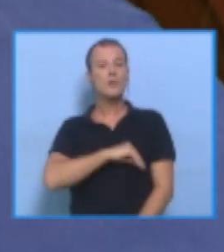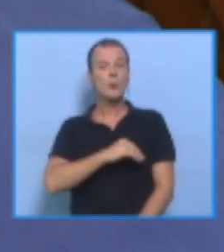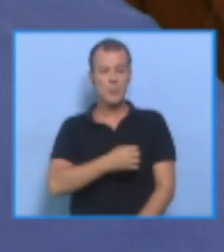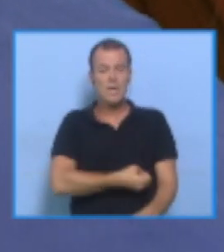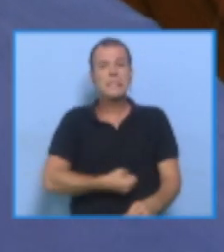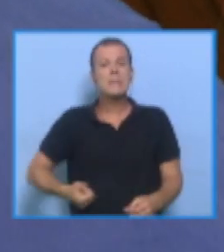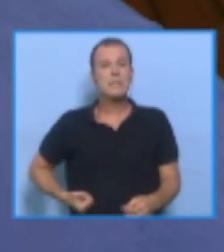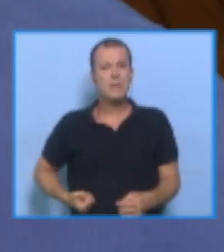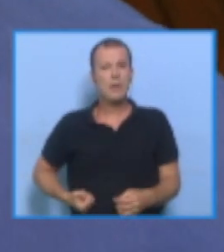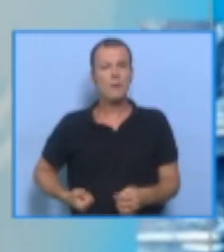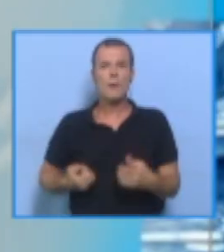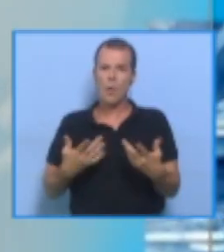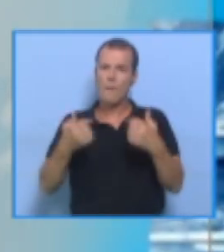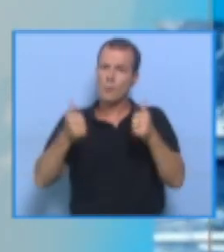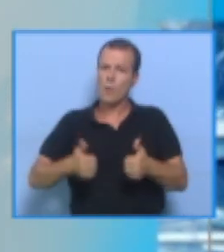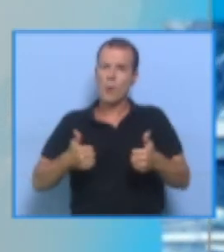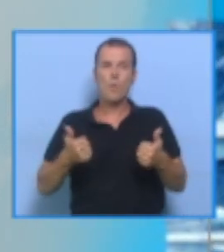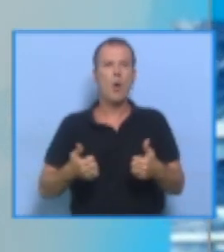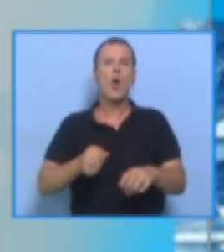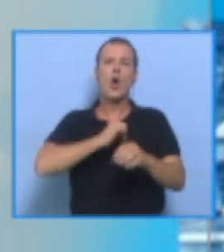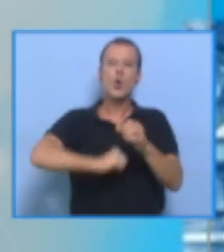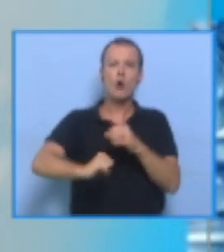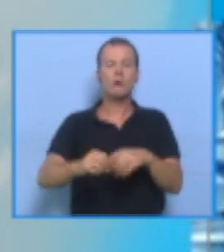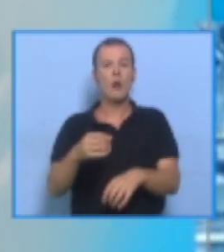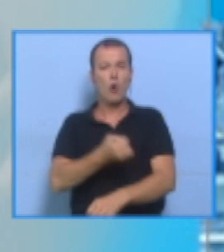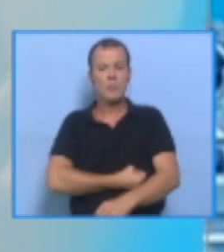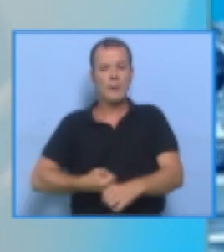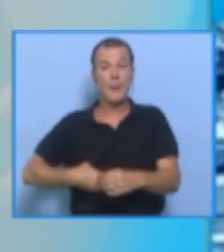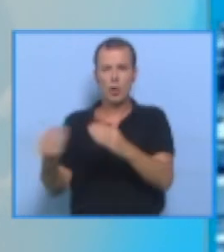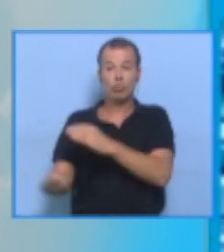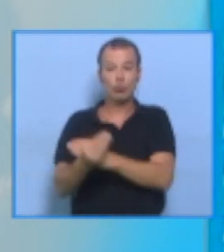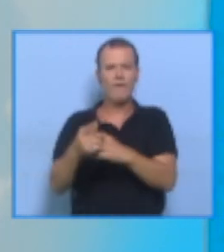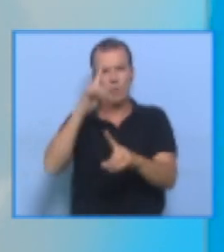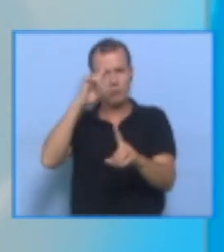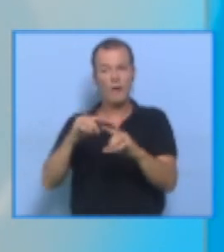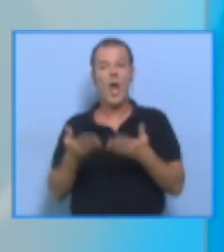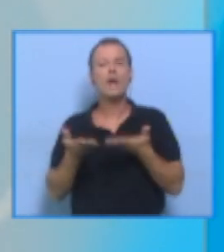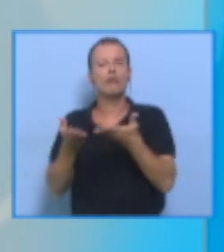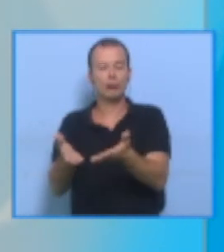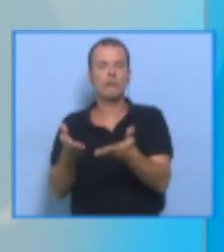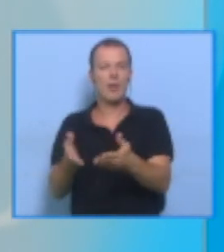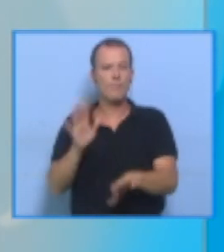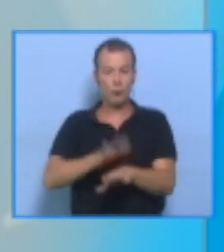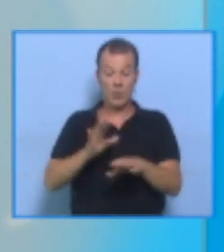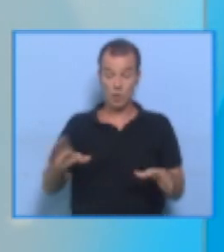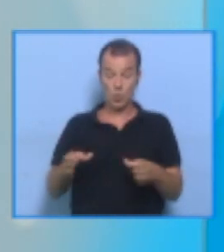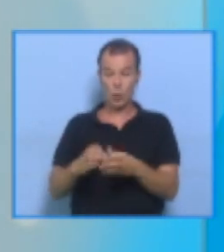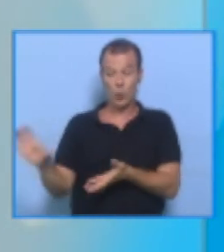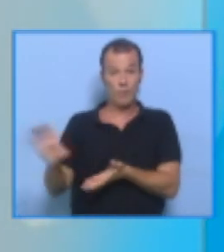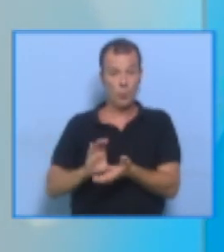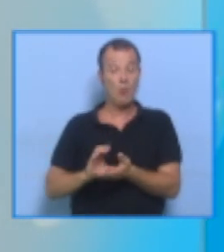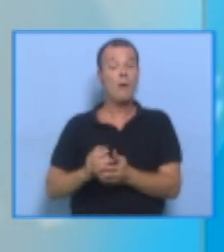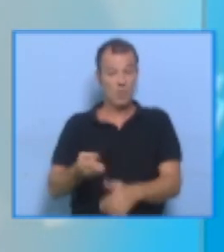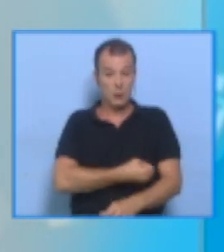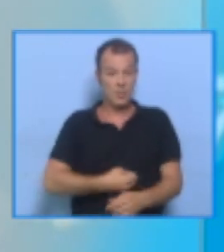decente para toda a Europa, um combate ao desemprego jovem com ajudas reais de um fundo global de desemprego.